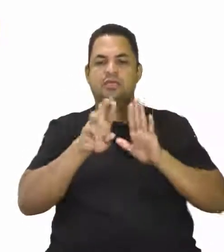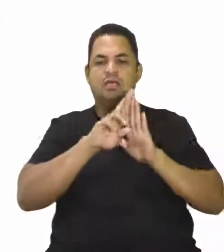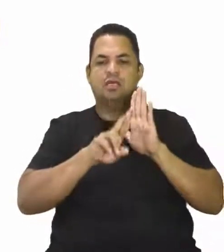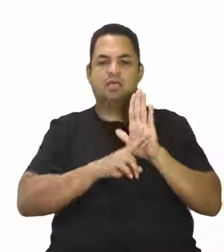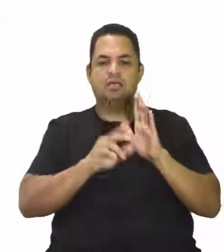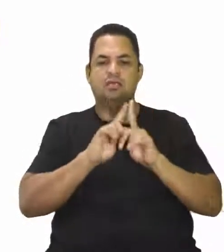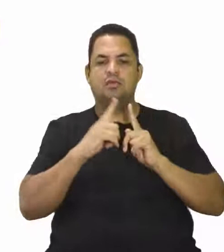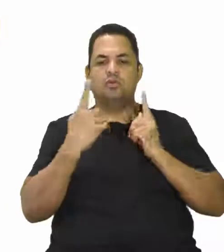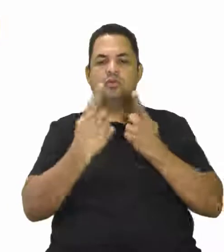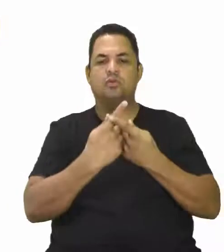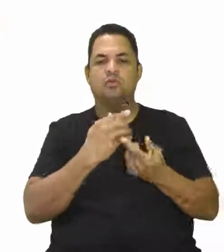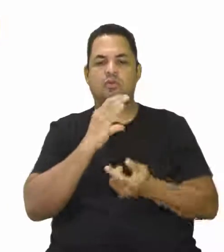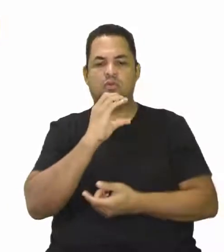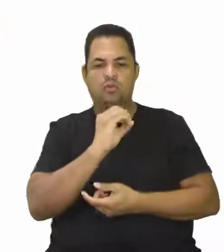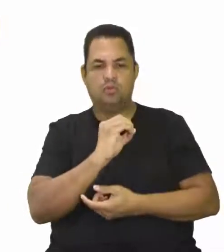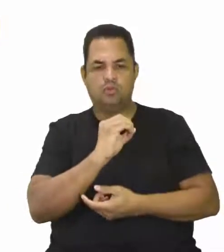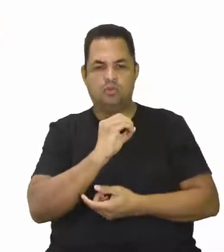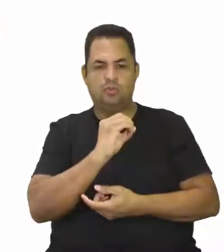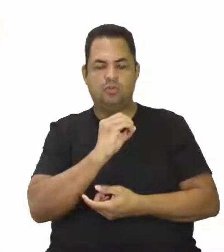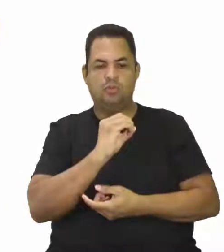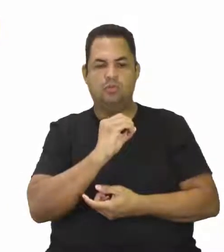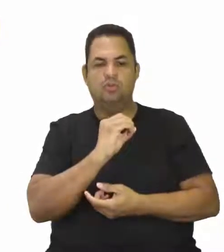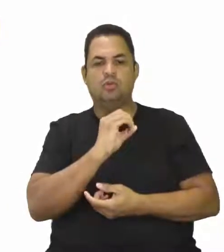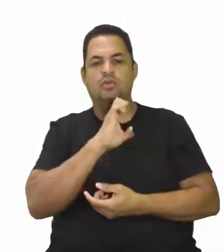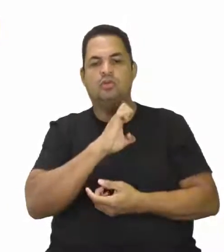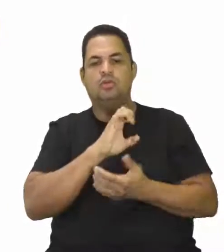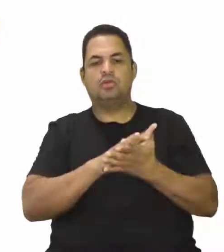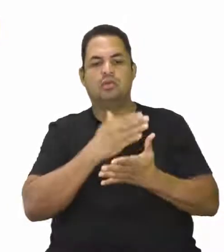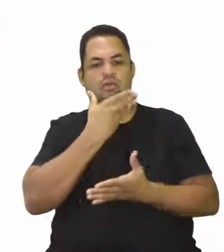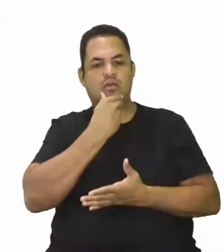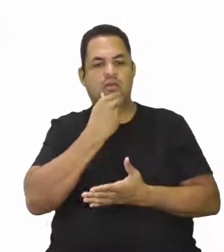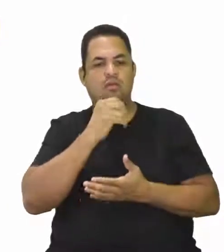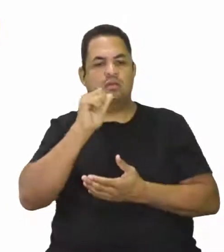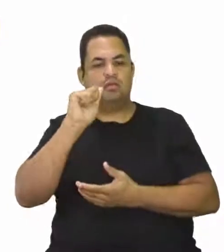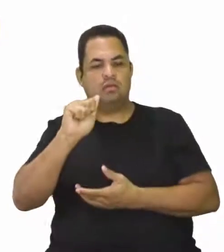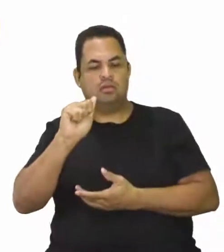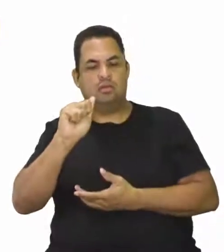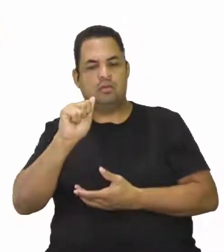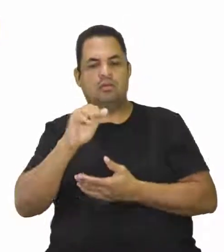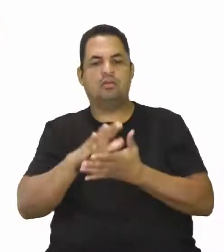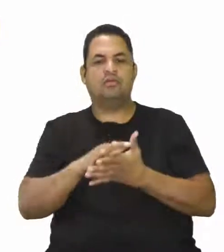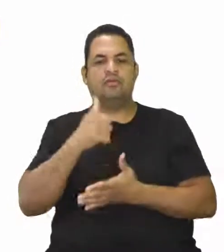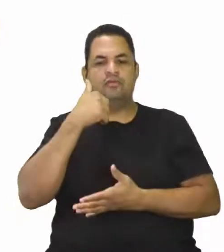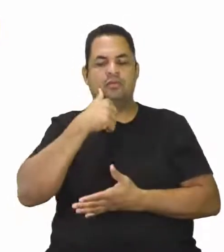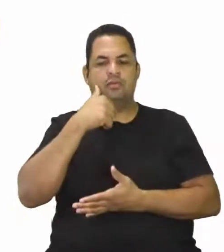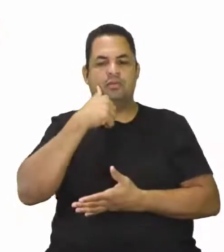é o e masculino e a feminino.